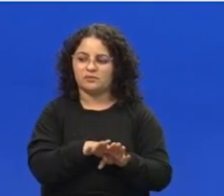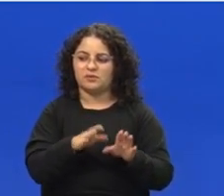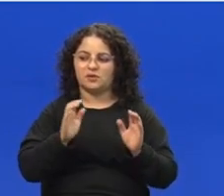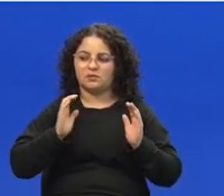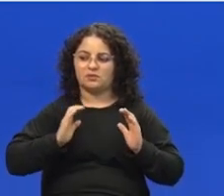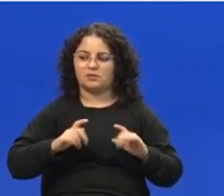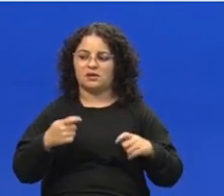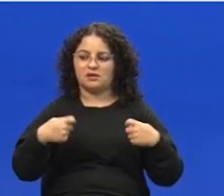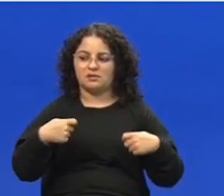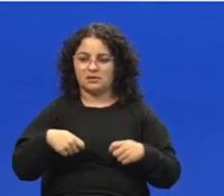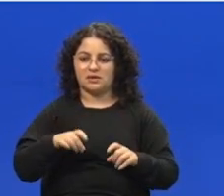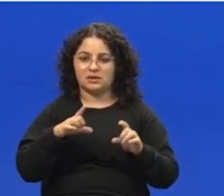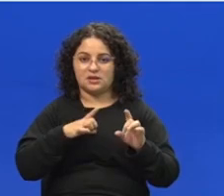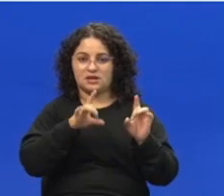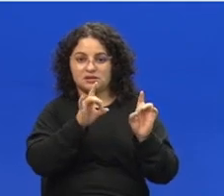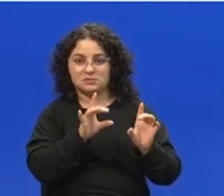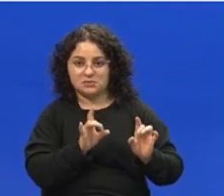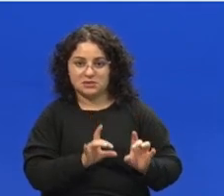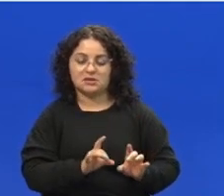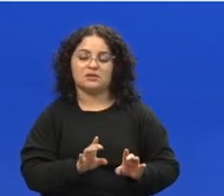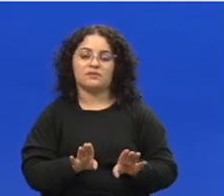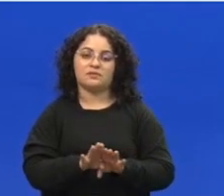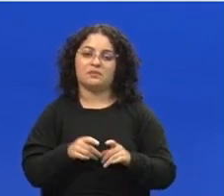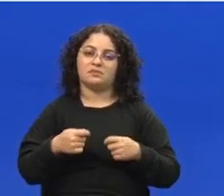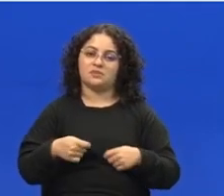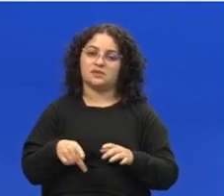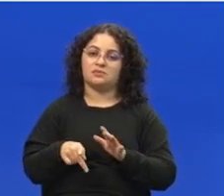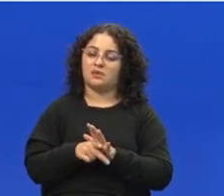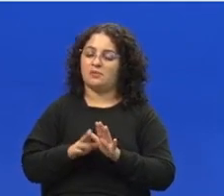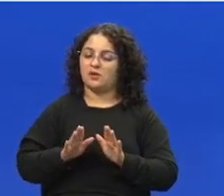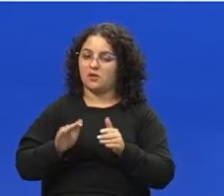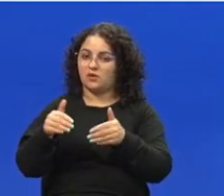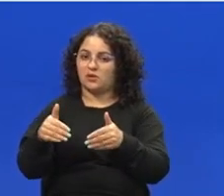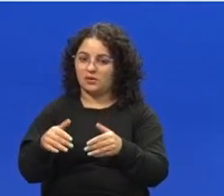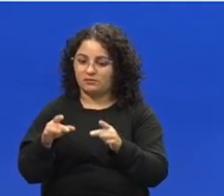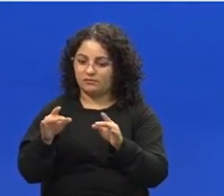preciso ser específica, eu preciso direcionar